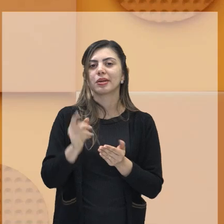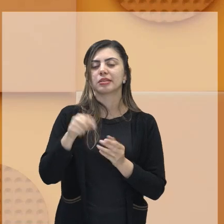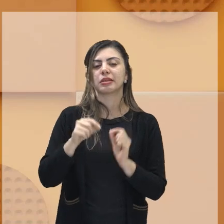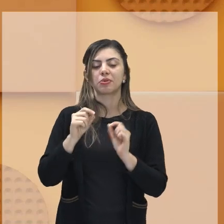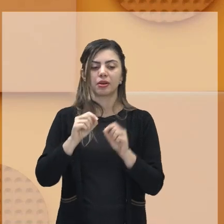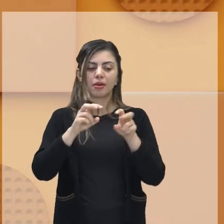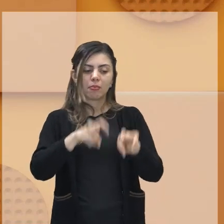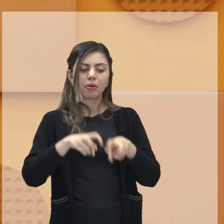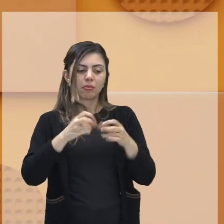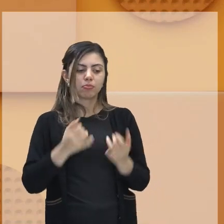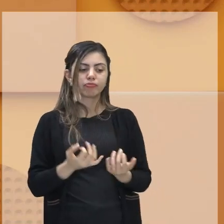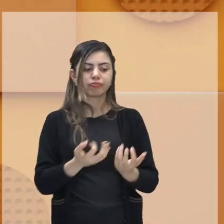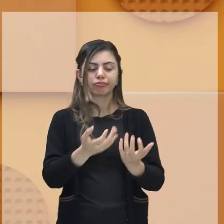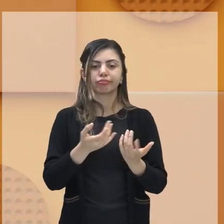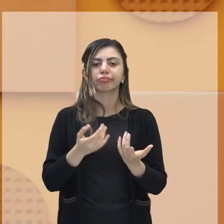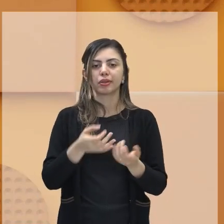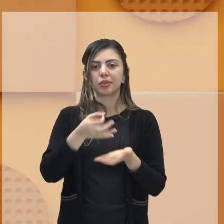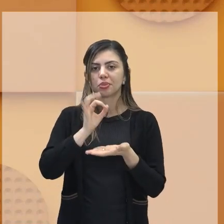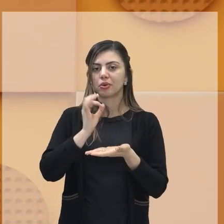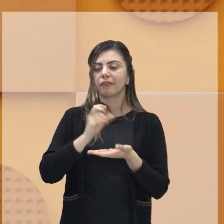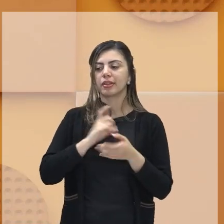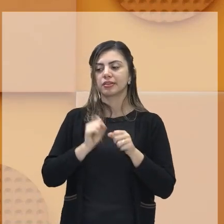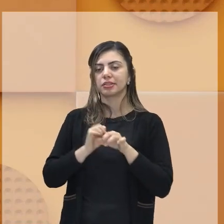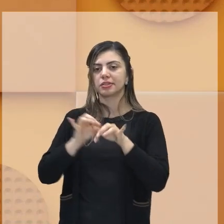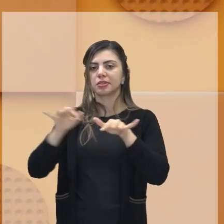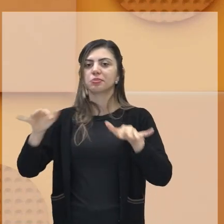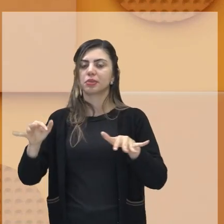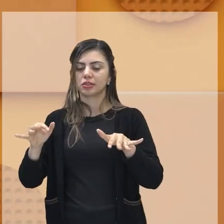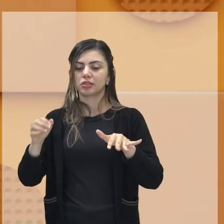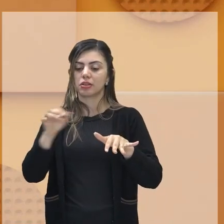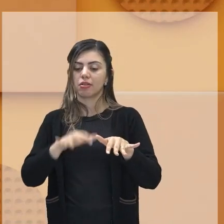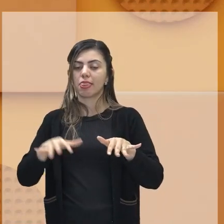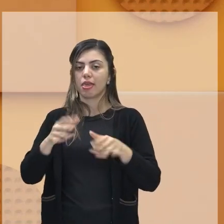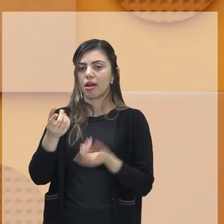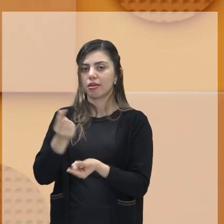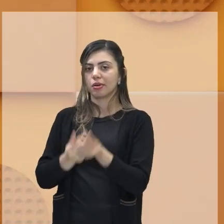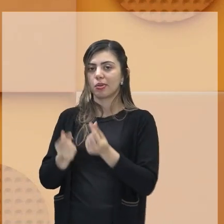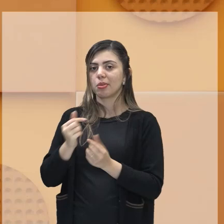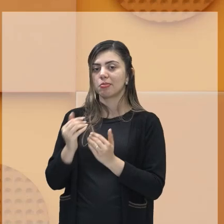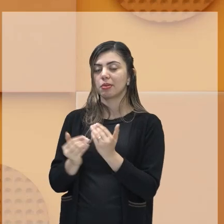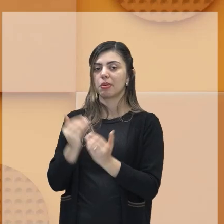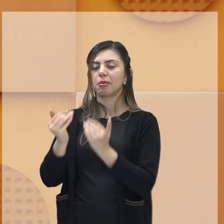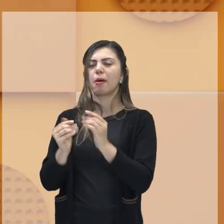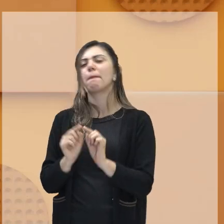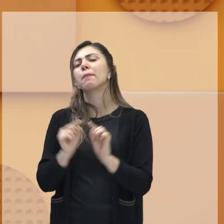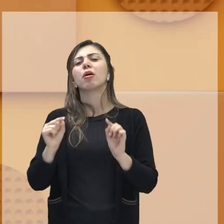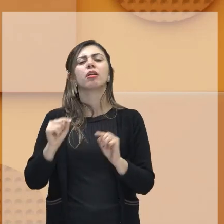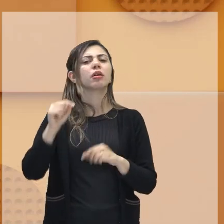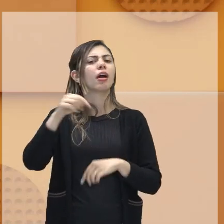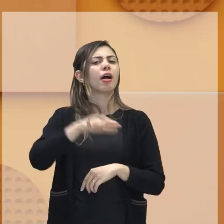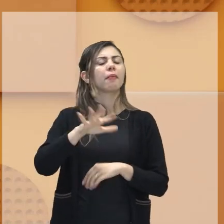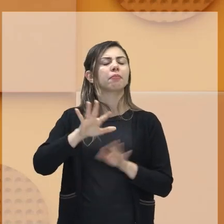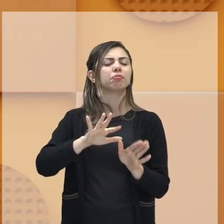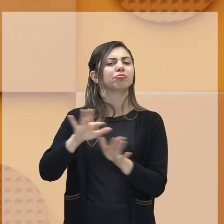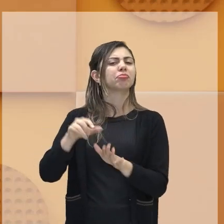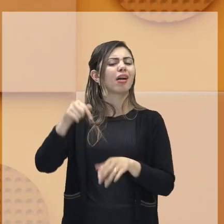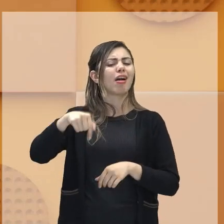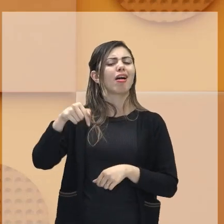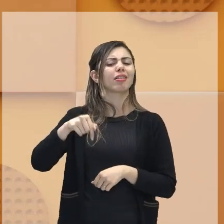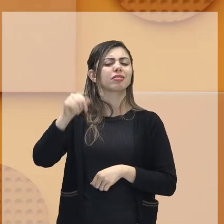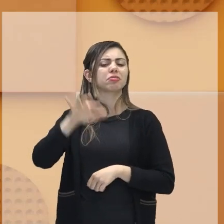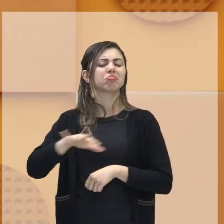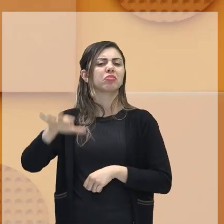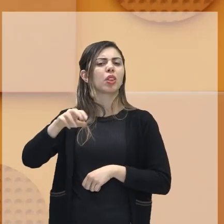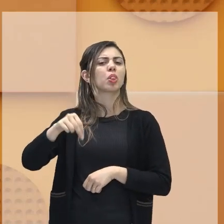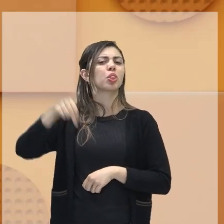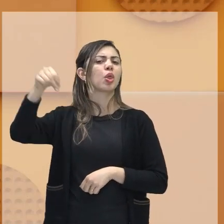café, essa cultura se expandia cada vez mais e crescia a economia do Brasil, e para cá, para a região norte, o que